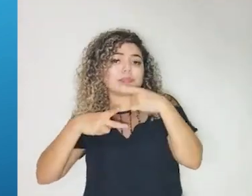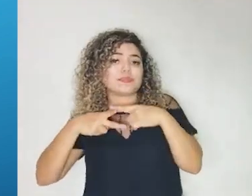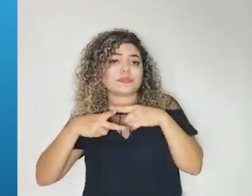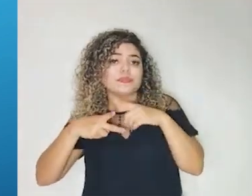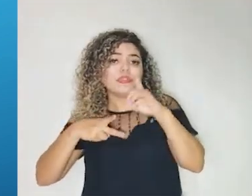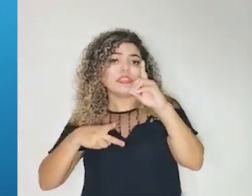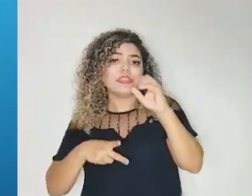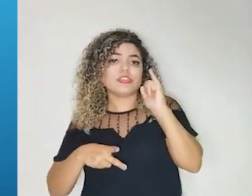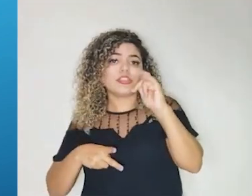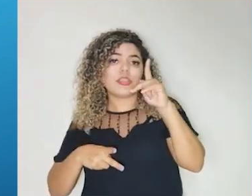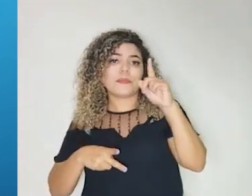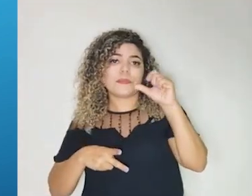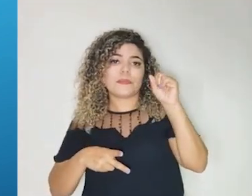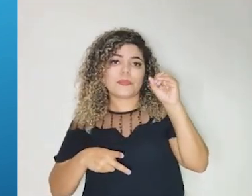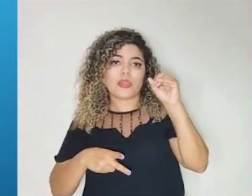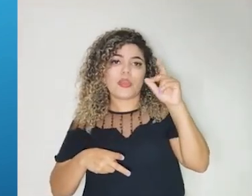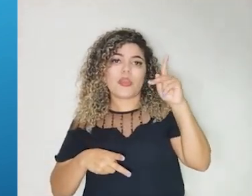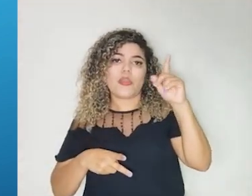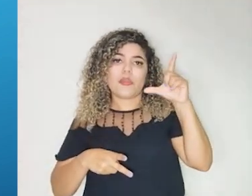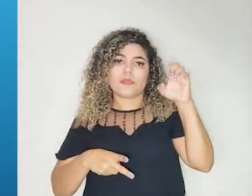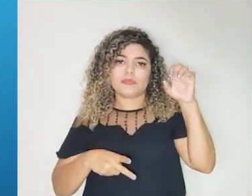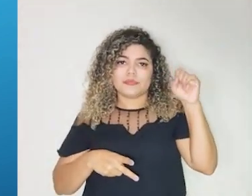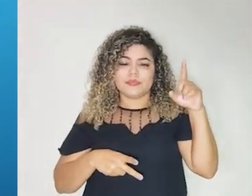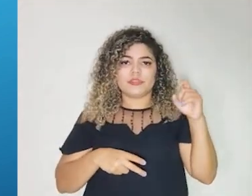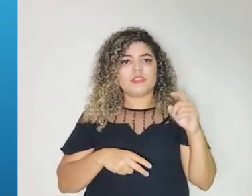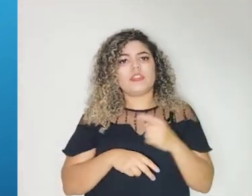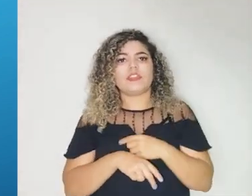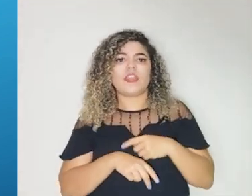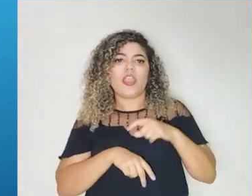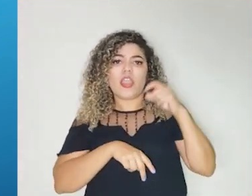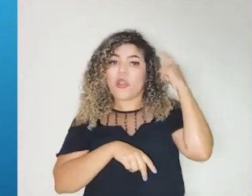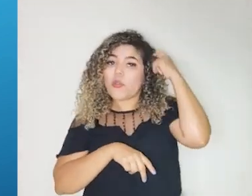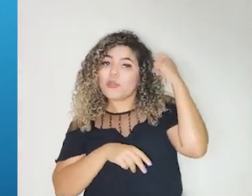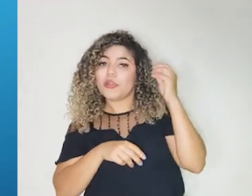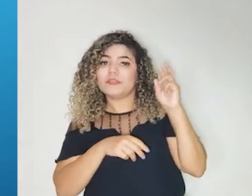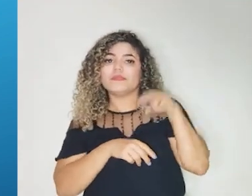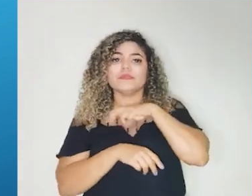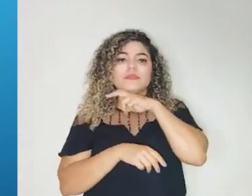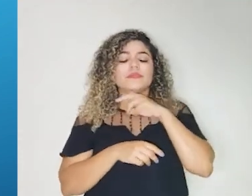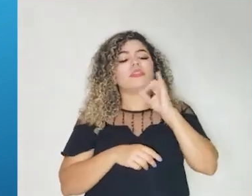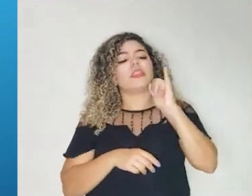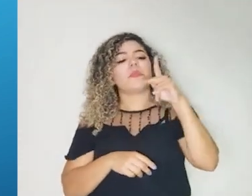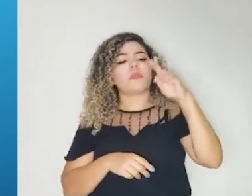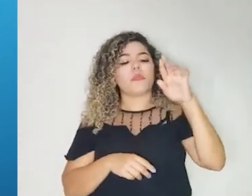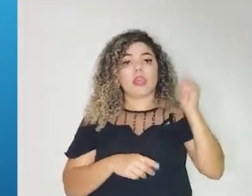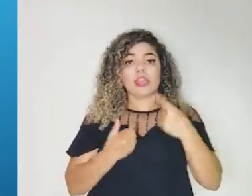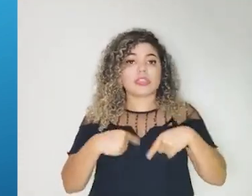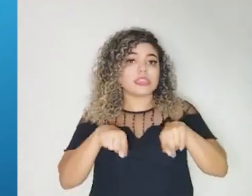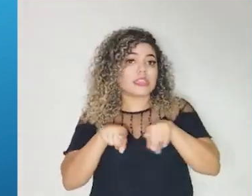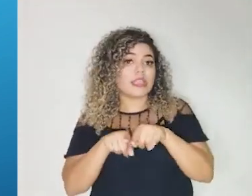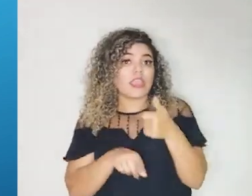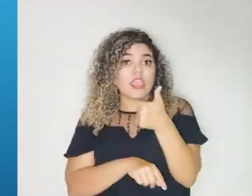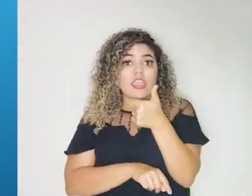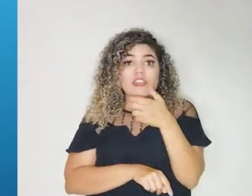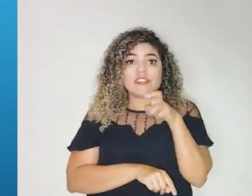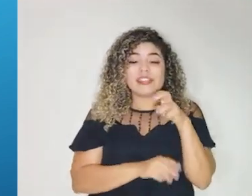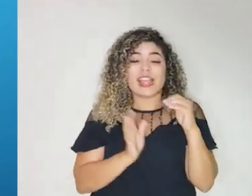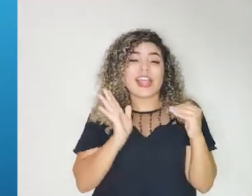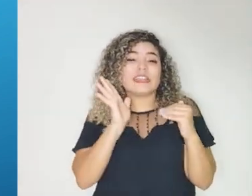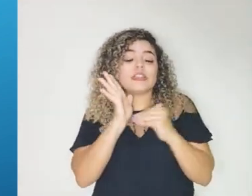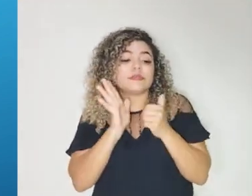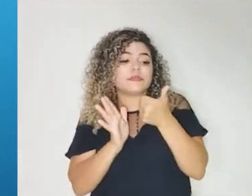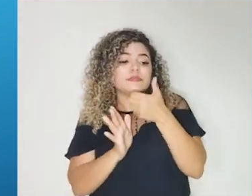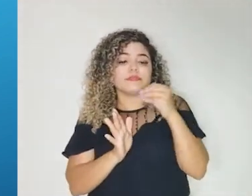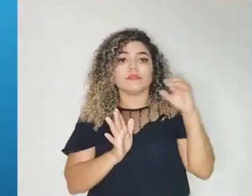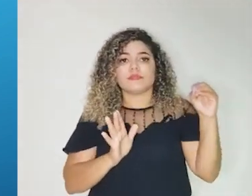os diplópodes, que estão como exemplo ali o piolho de cobra, também chamado de embuá. Nós temos em torno de 25 a 100